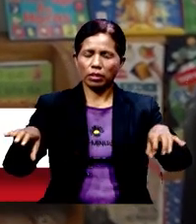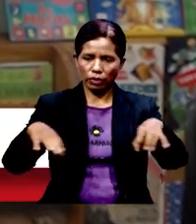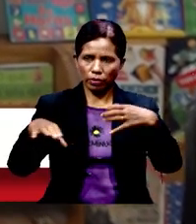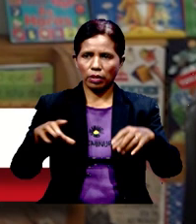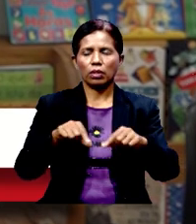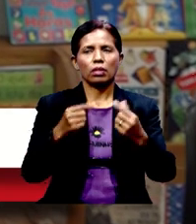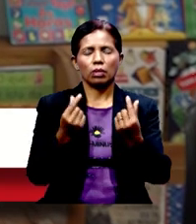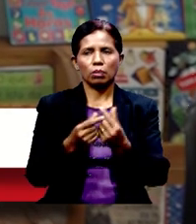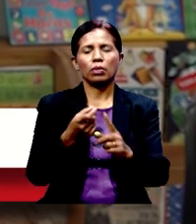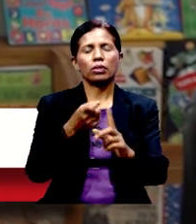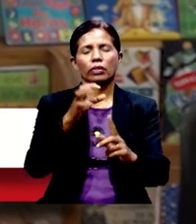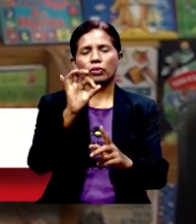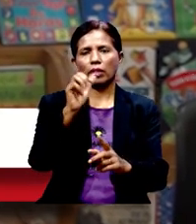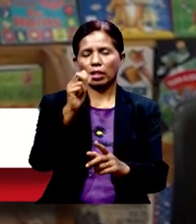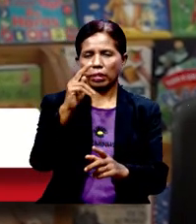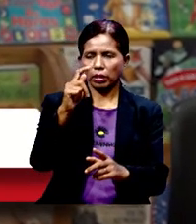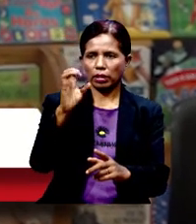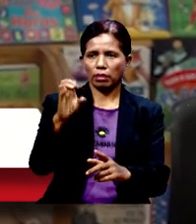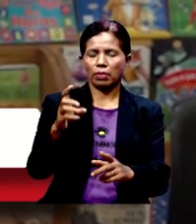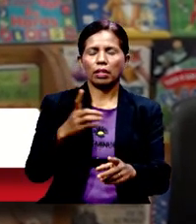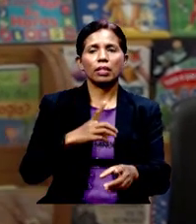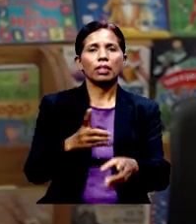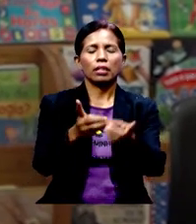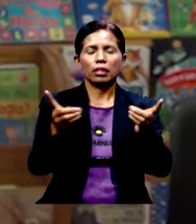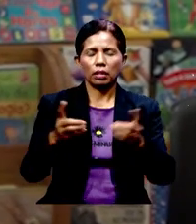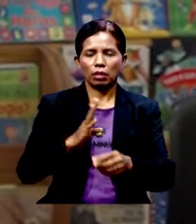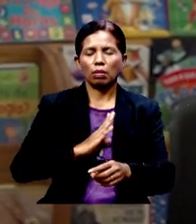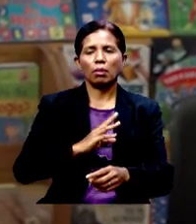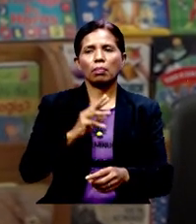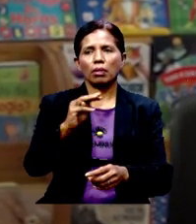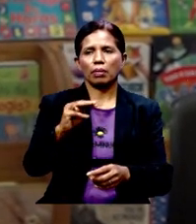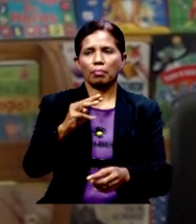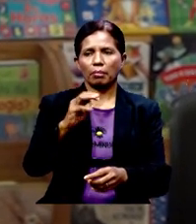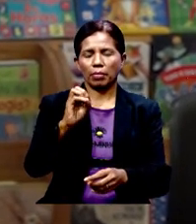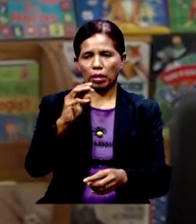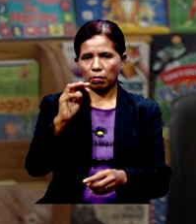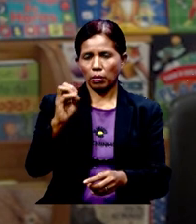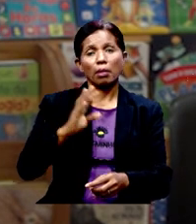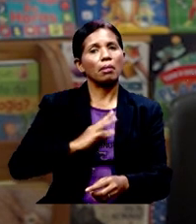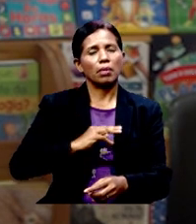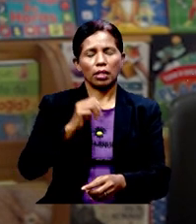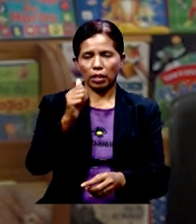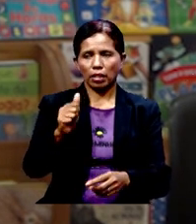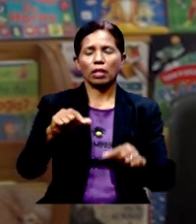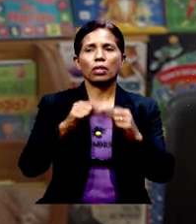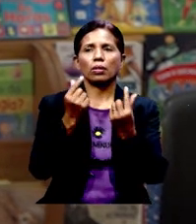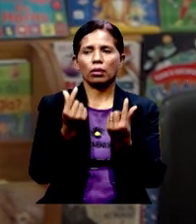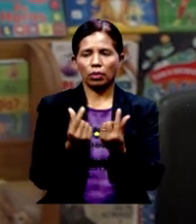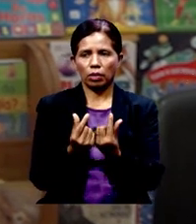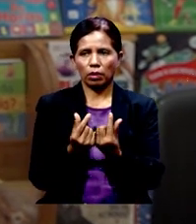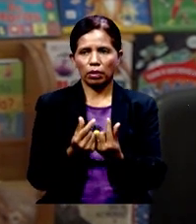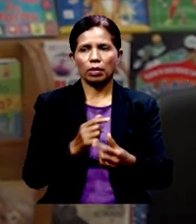Pastorinhos de Fátima, do distrito de Bobonaro, em Memo Maliana, Sucutapo Memo Maliana. É um grupo que nasceu